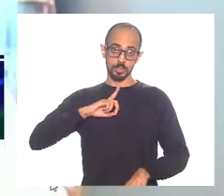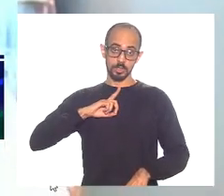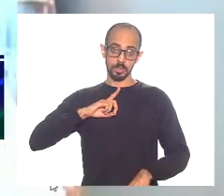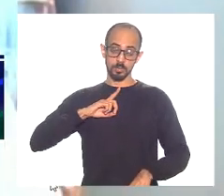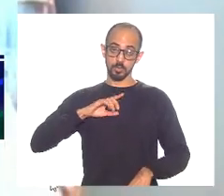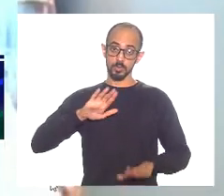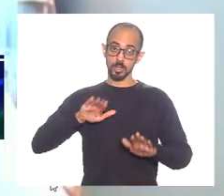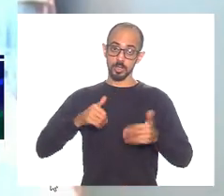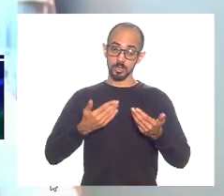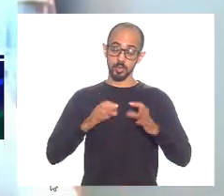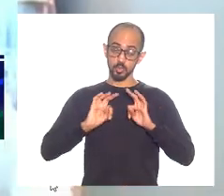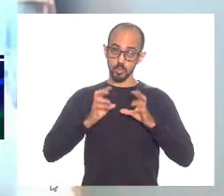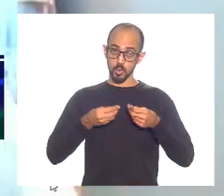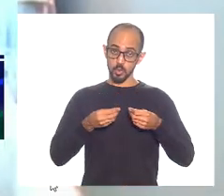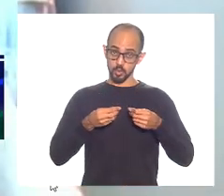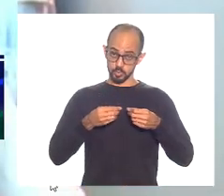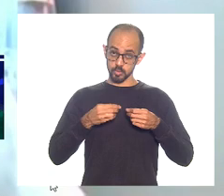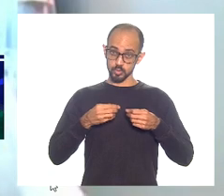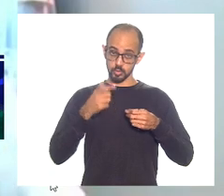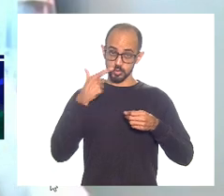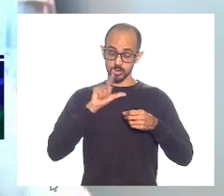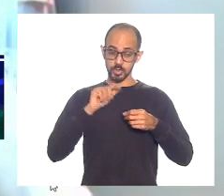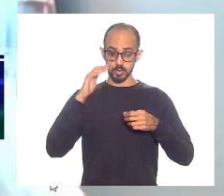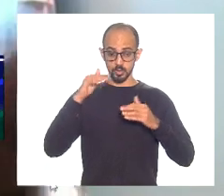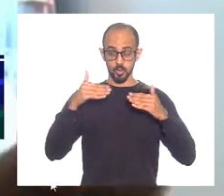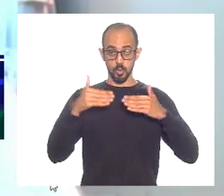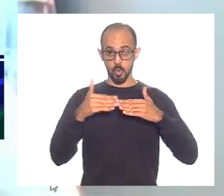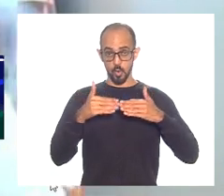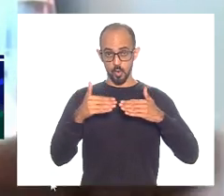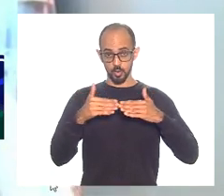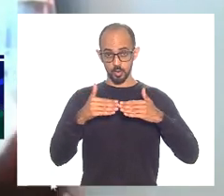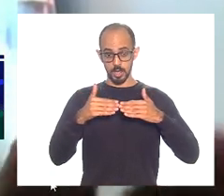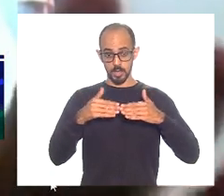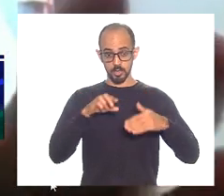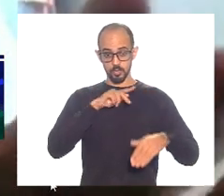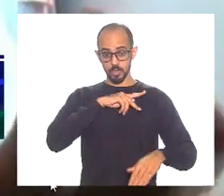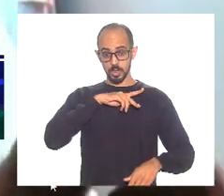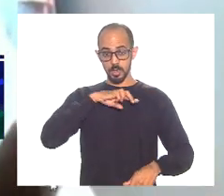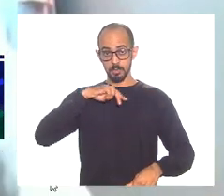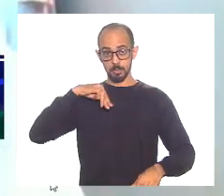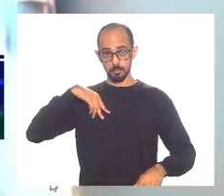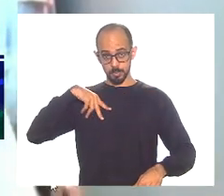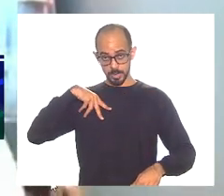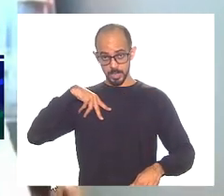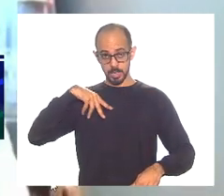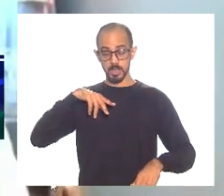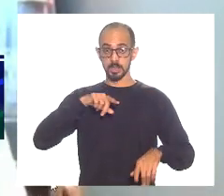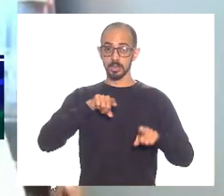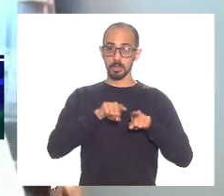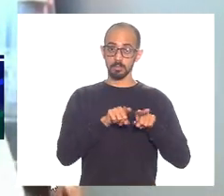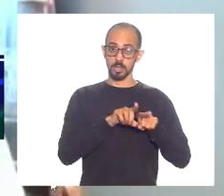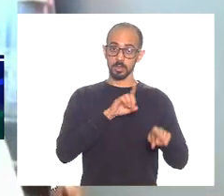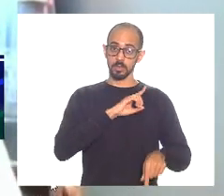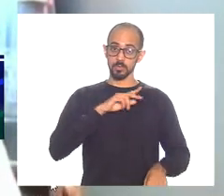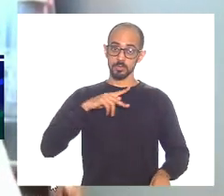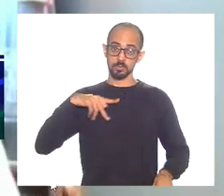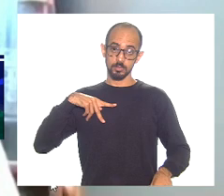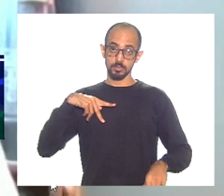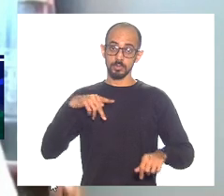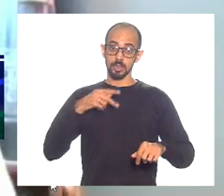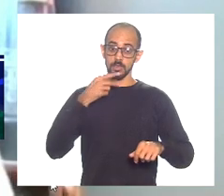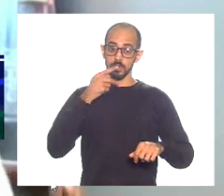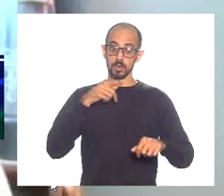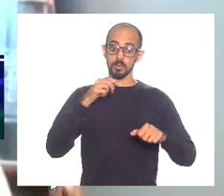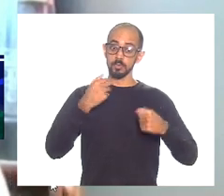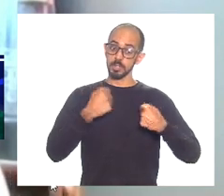que, por próprio trabalho do MP, da Defensoria e do ISP, seria melhor ter esses dossiês. Então, isso foi